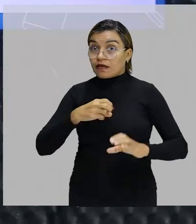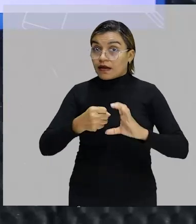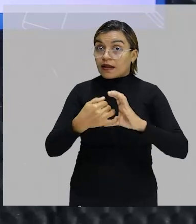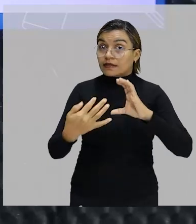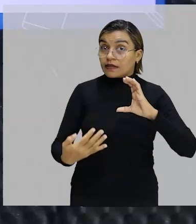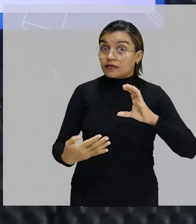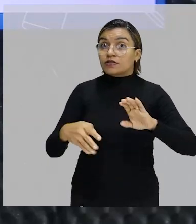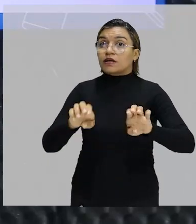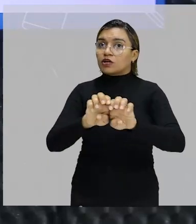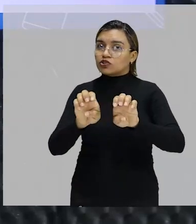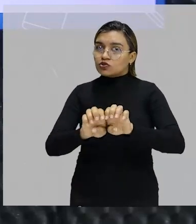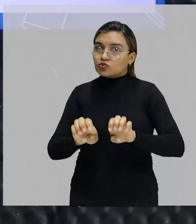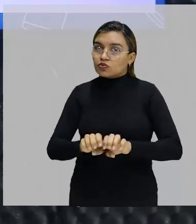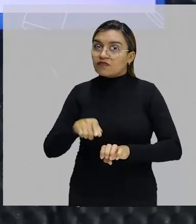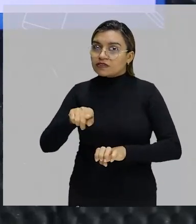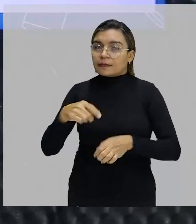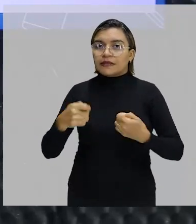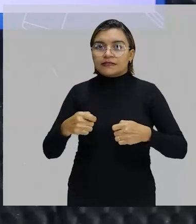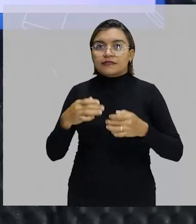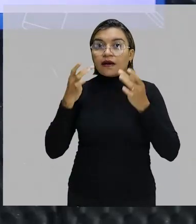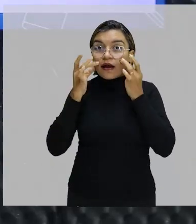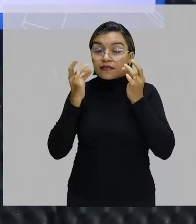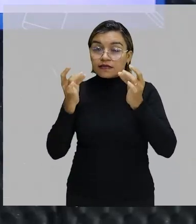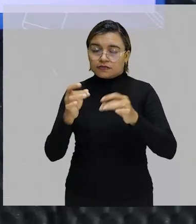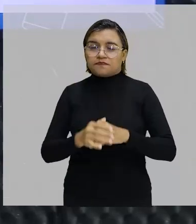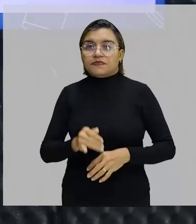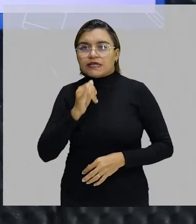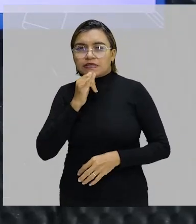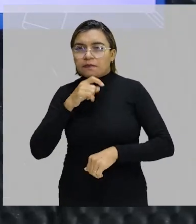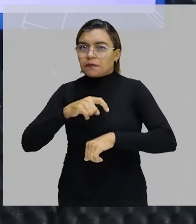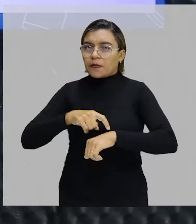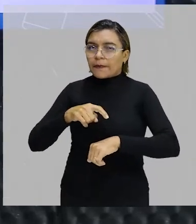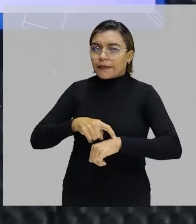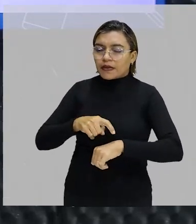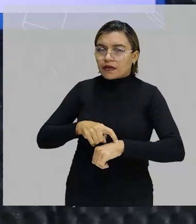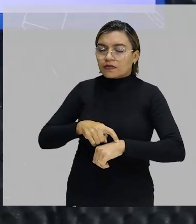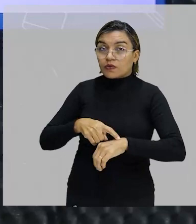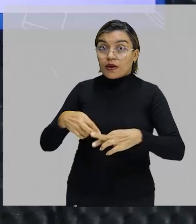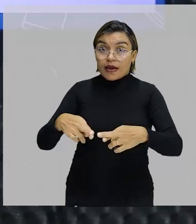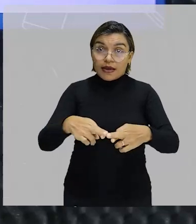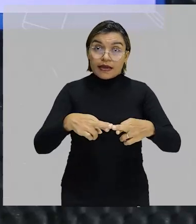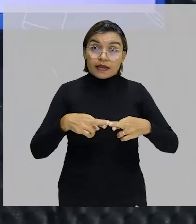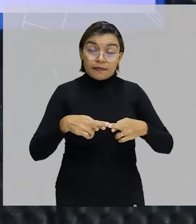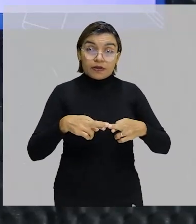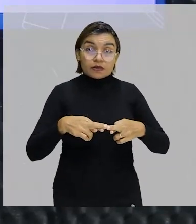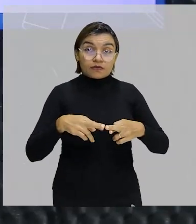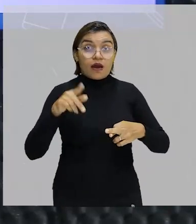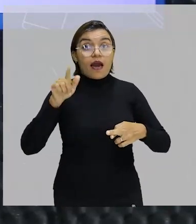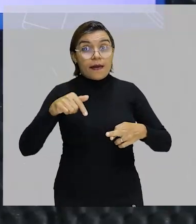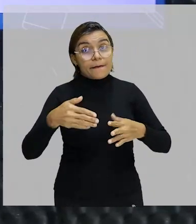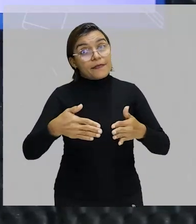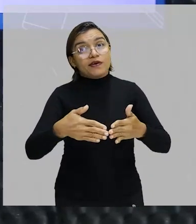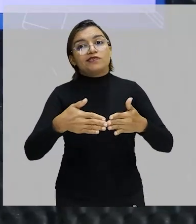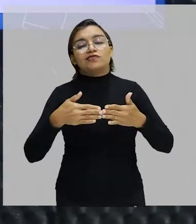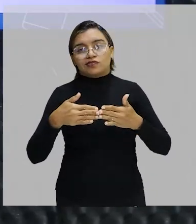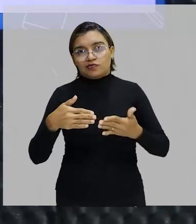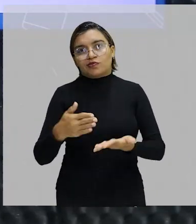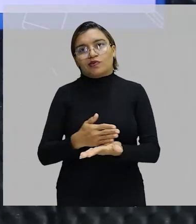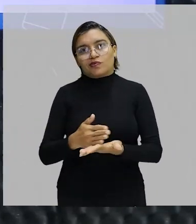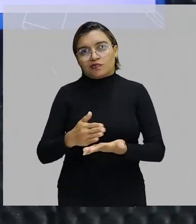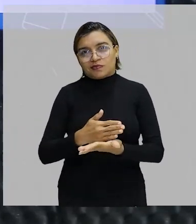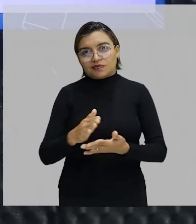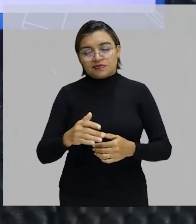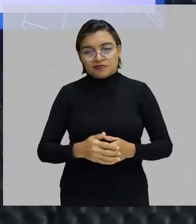e à estrutura, tá certo? Então, quando você faz um requerimento, se há necessidade de um requerimento, você está pedindo algo